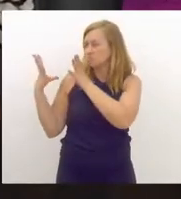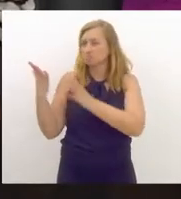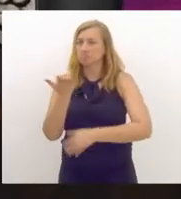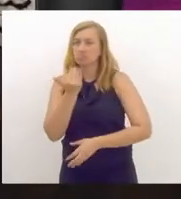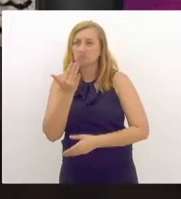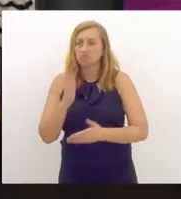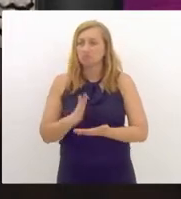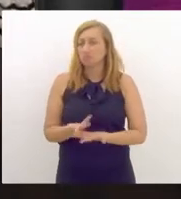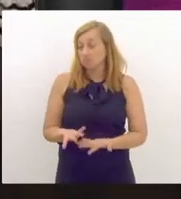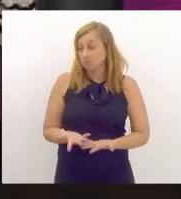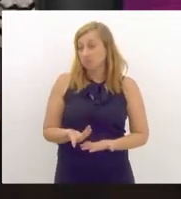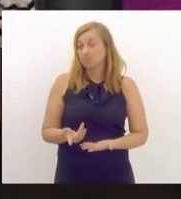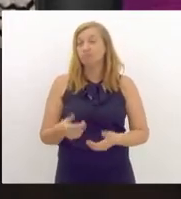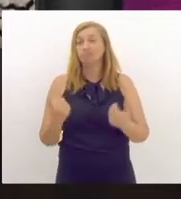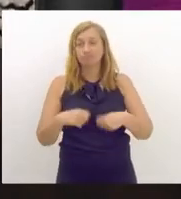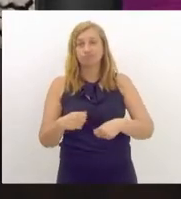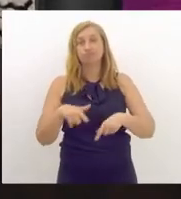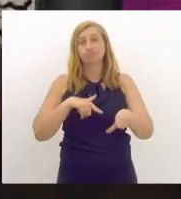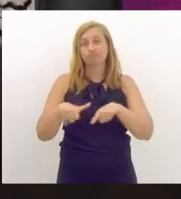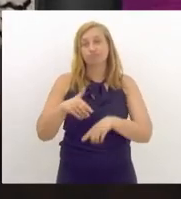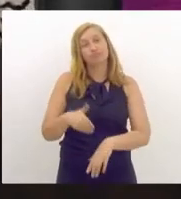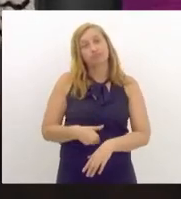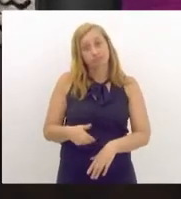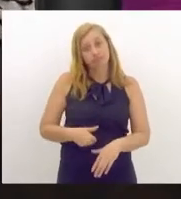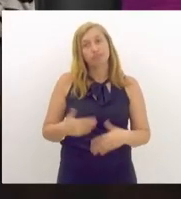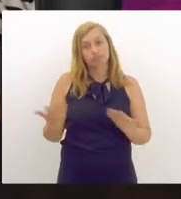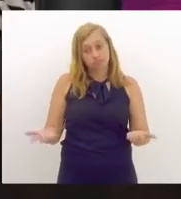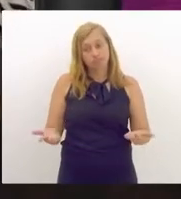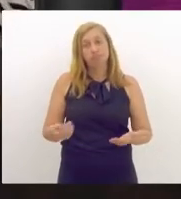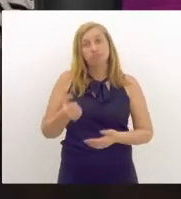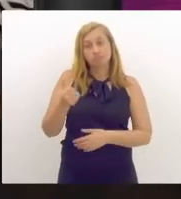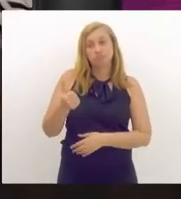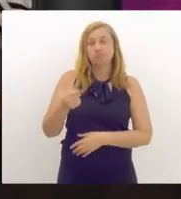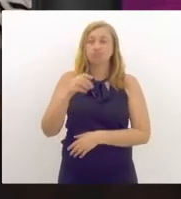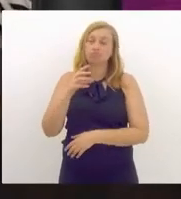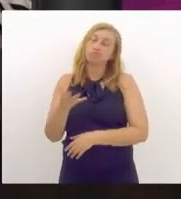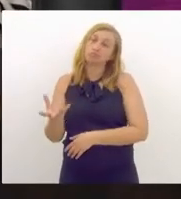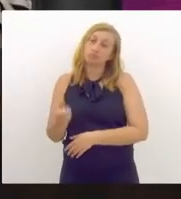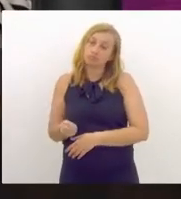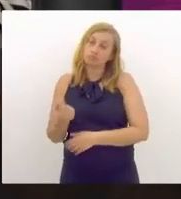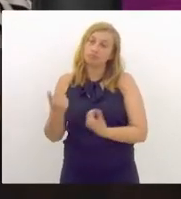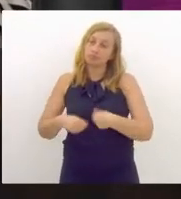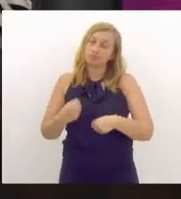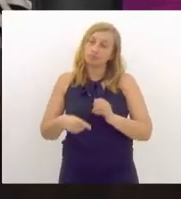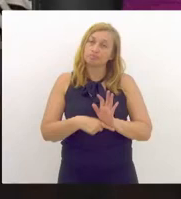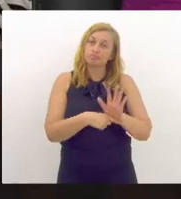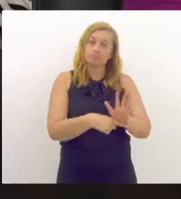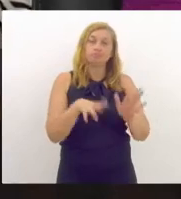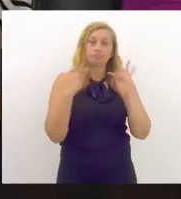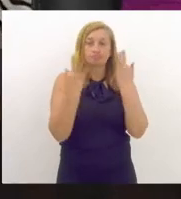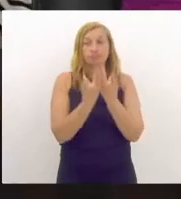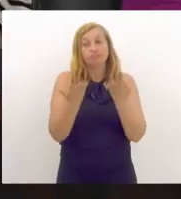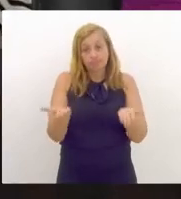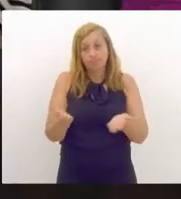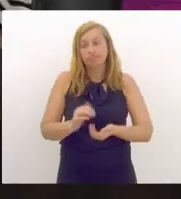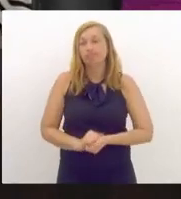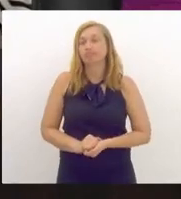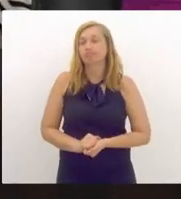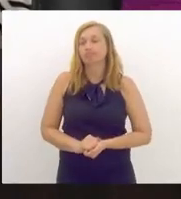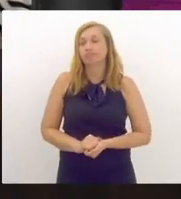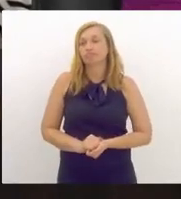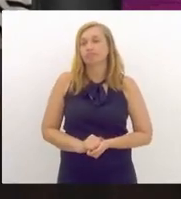né E ainda tem que trabalhar com fome o pouco que ganha tem que sustentar a família é isso